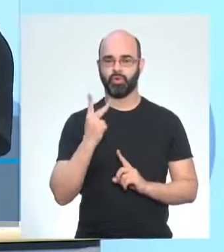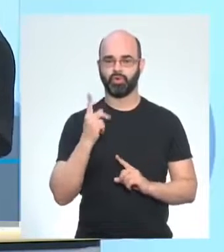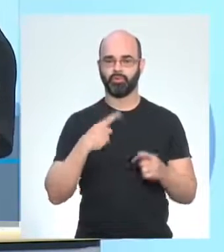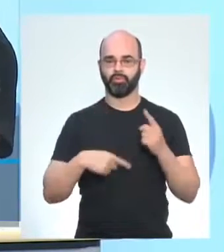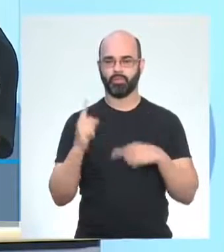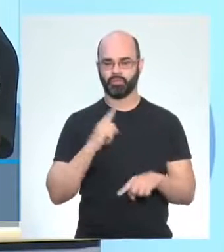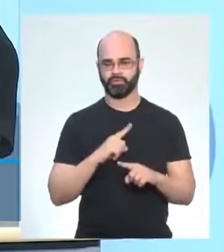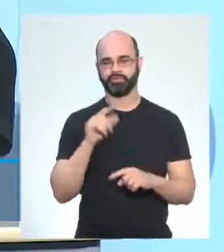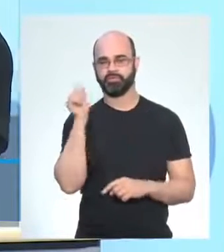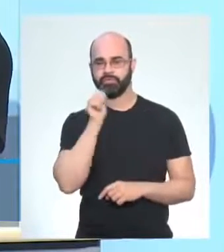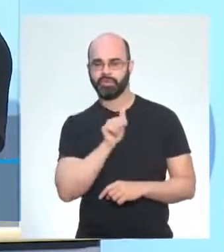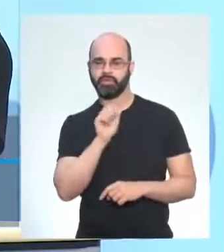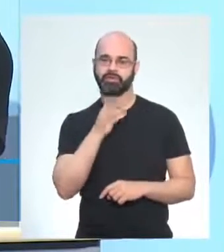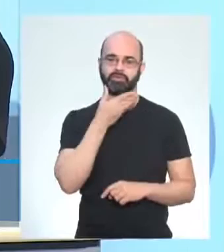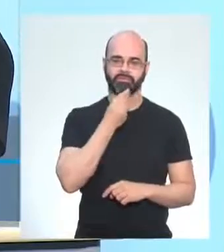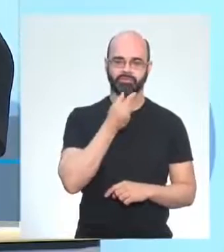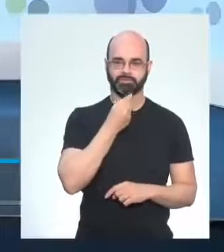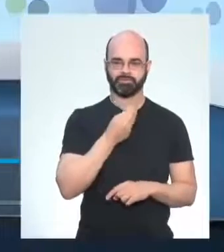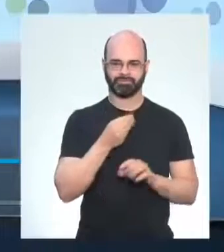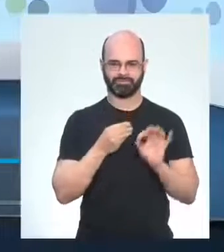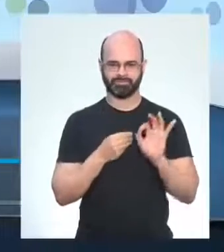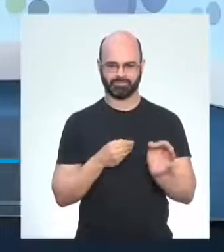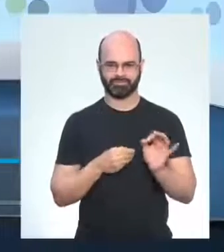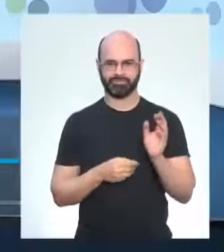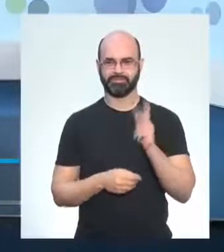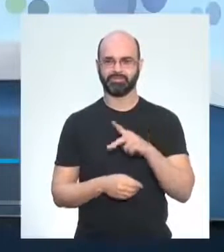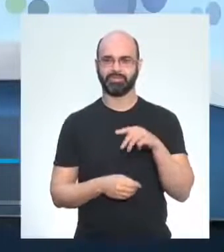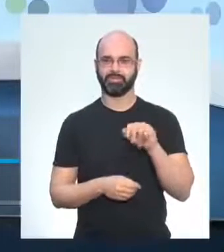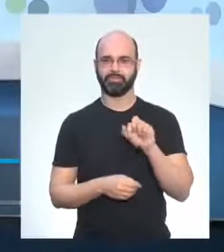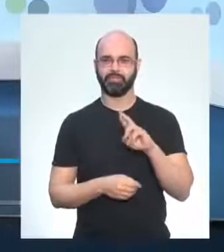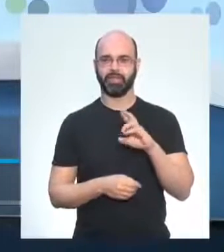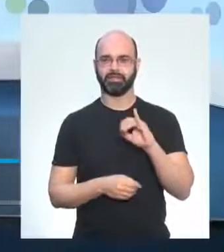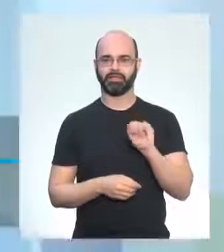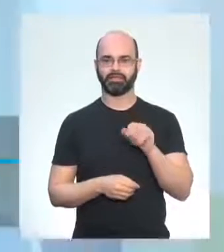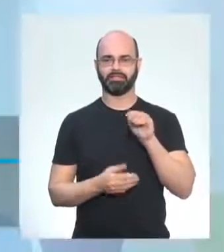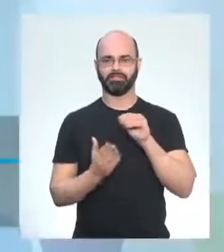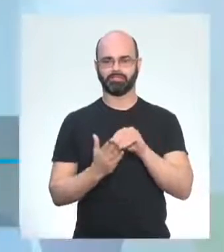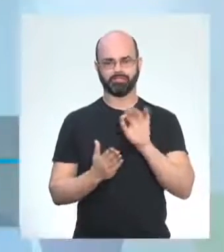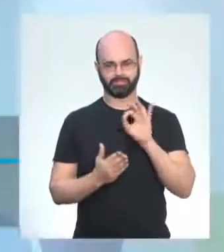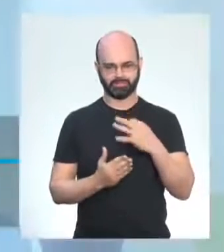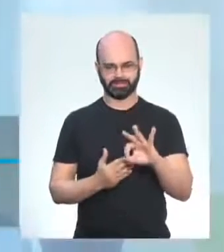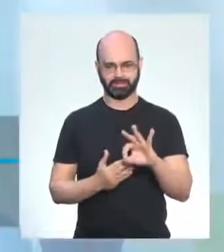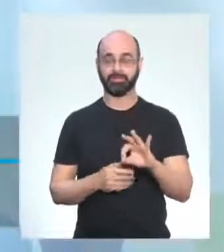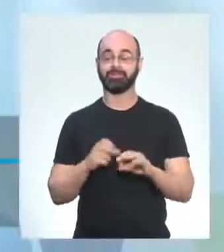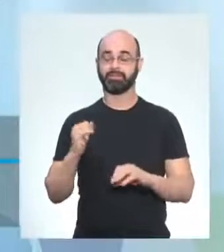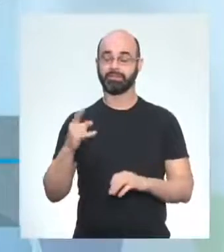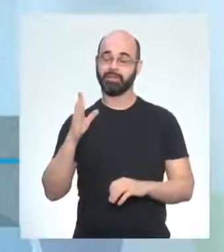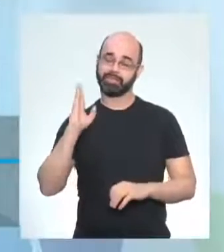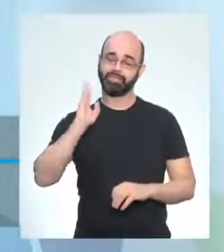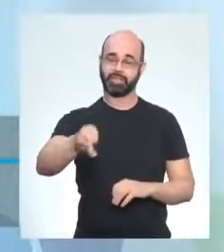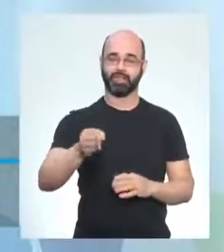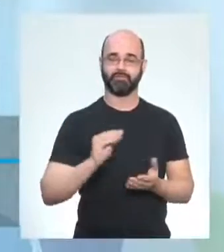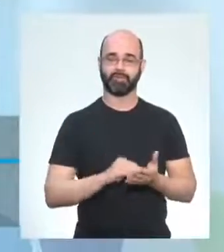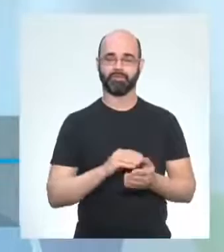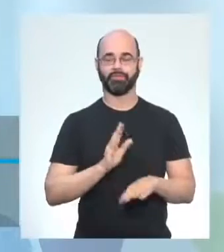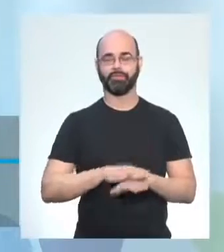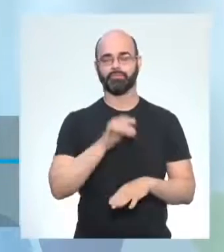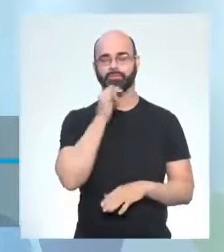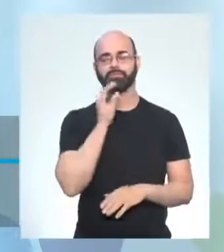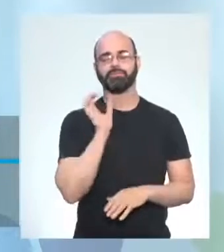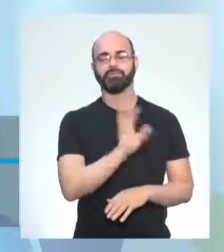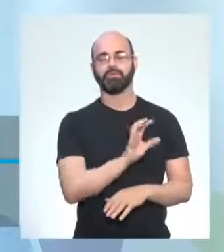Márcia colocando. É isso aí? É isso, só que assim, eu queria uma coisa mais direta. Tá? Por exemplo, características